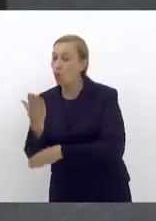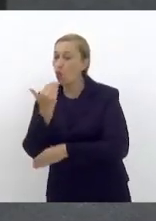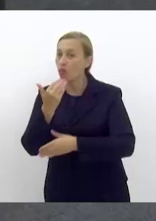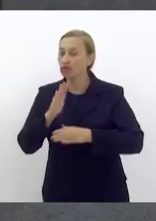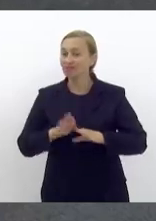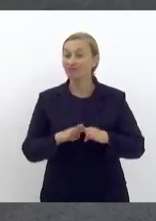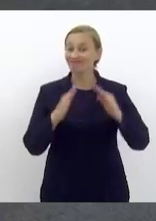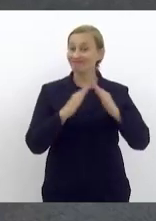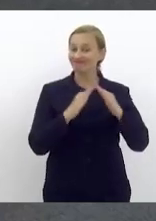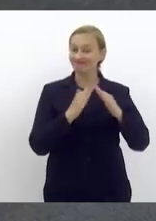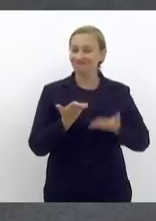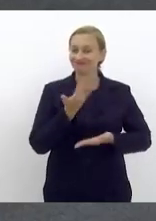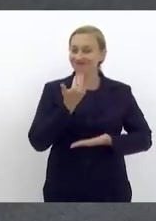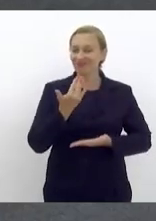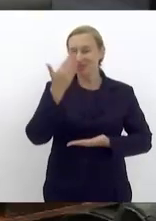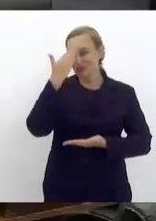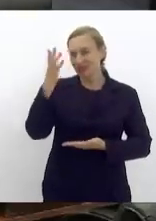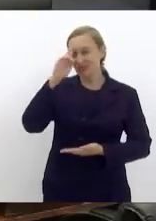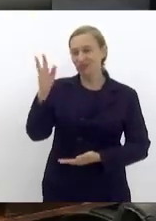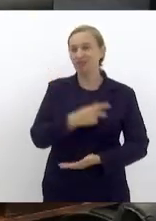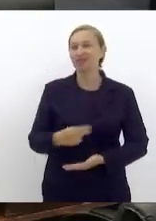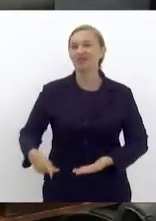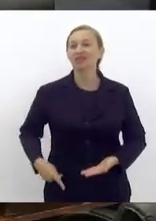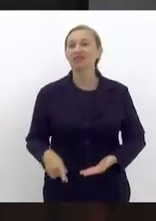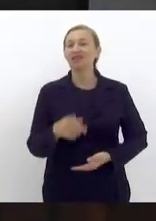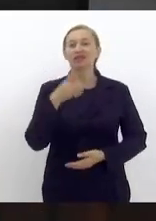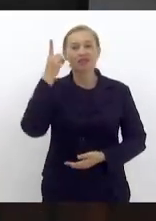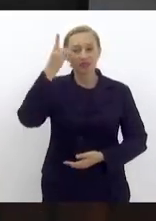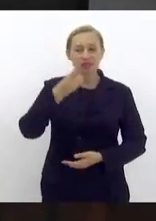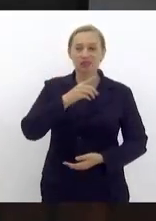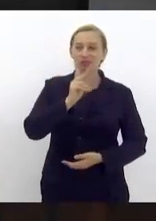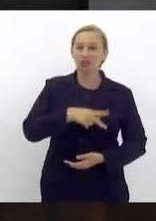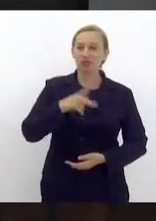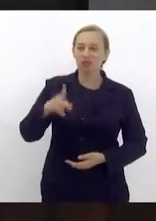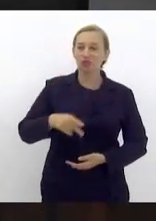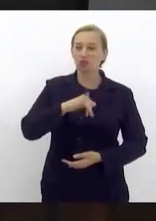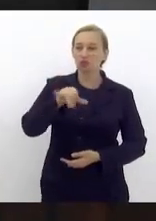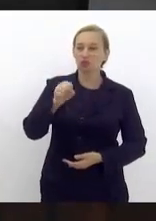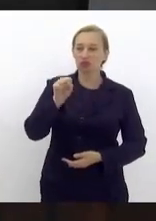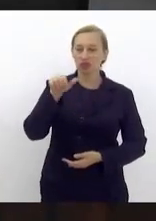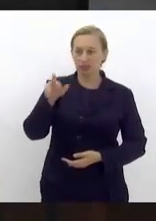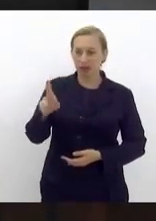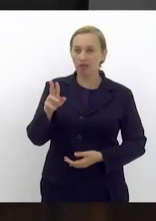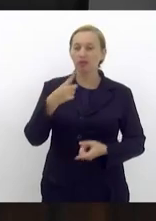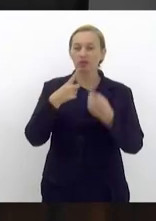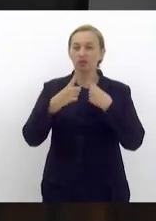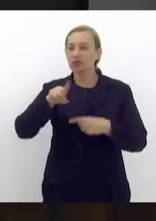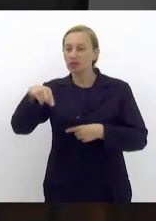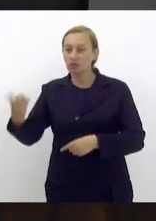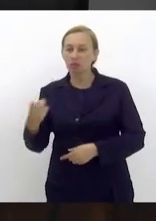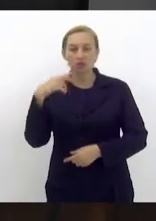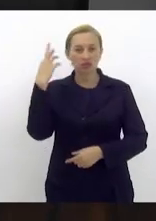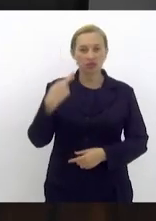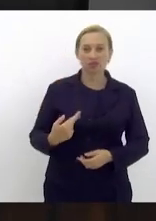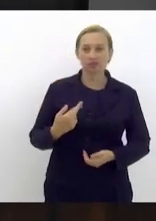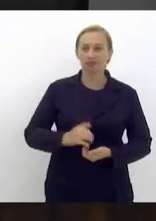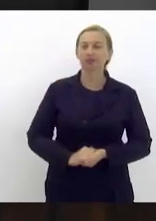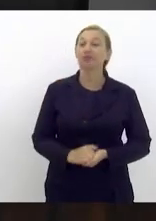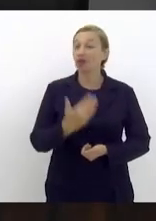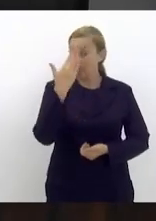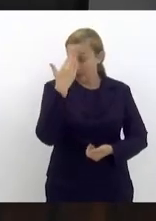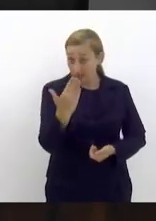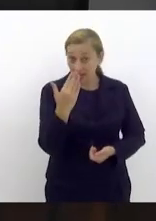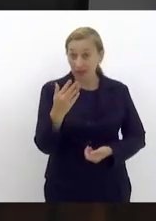Obrigada, presidenta. Deputado professor Josimar, para discutir. Logo em seguida, a deputada Renata Souza.